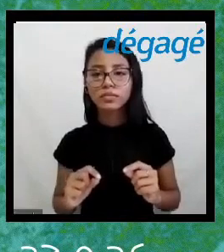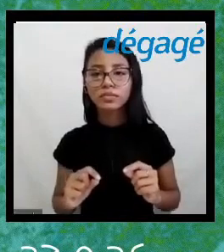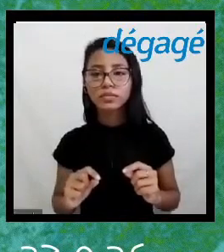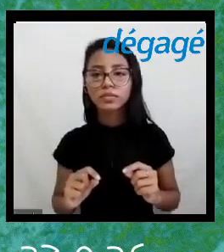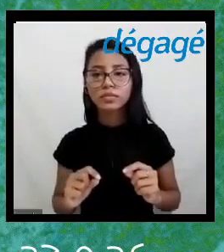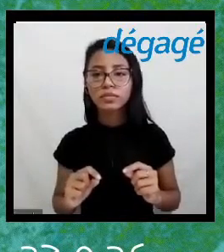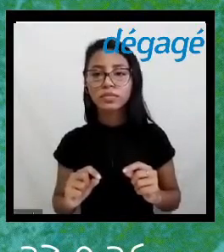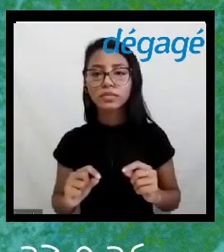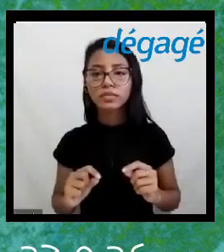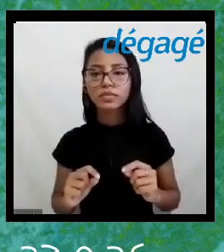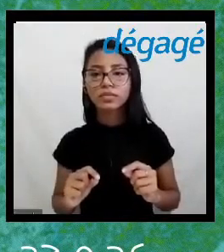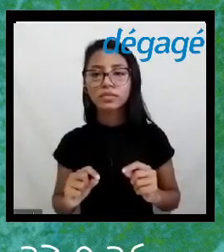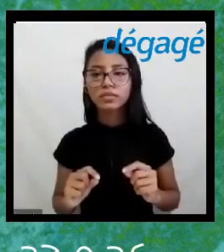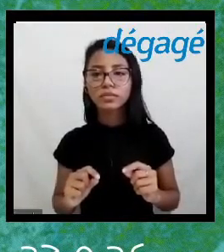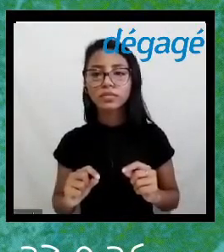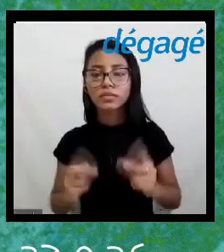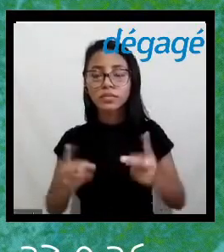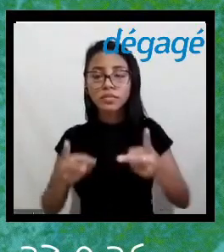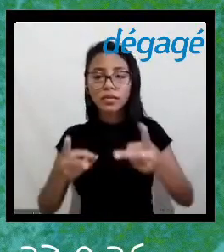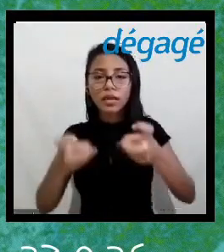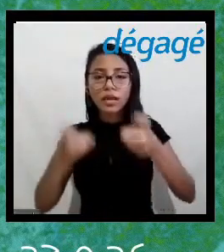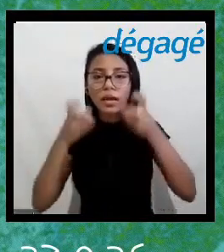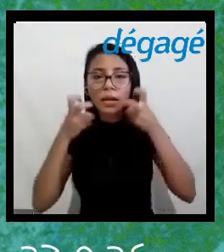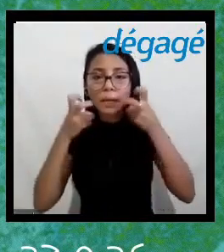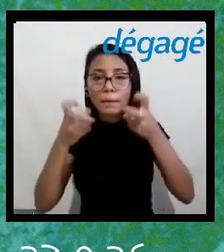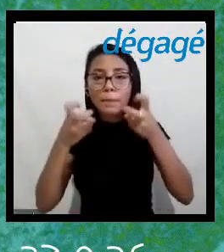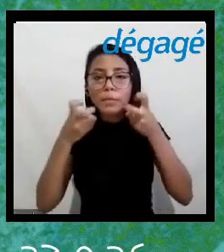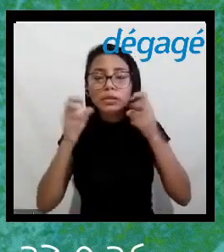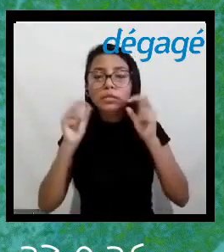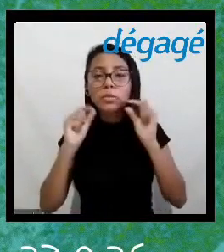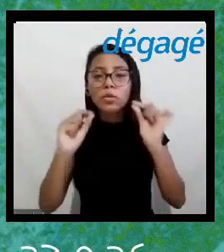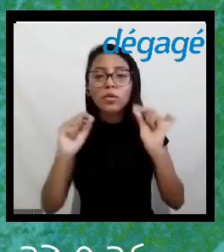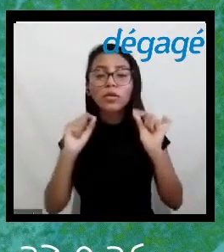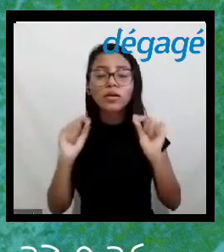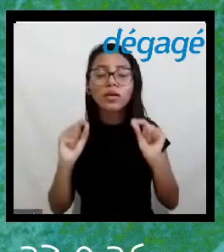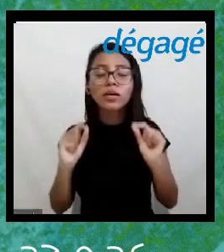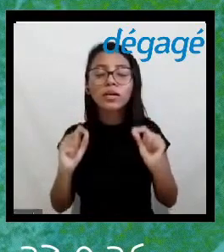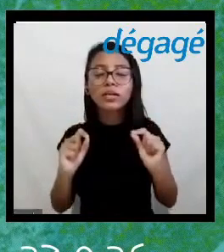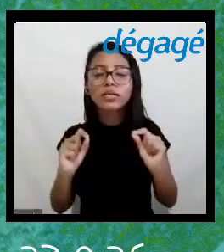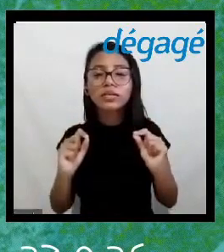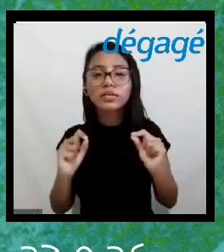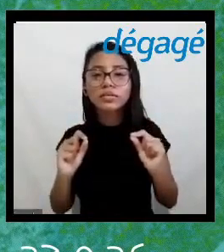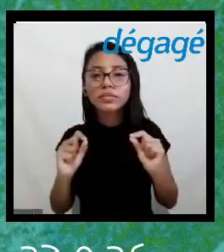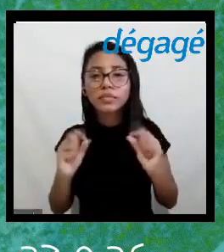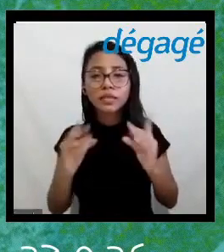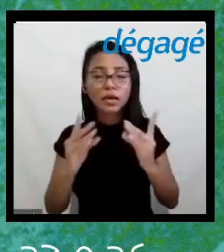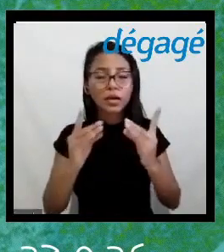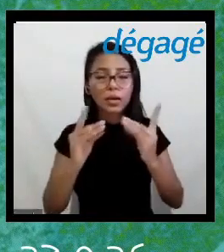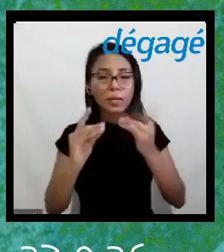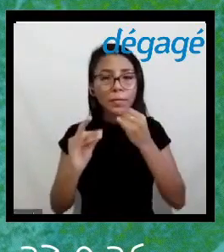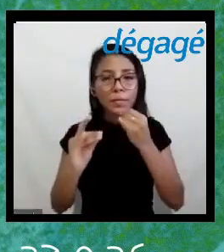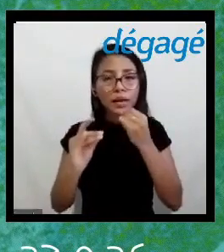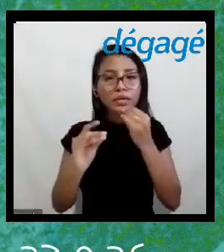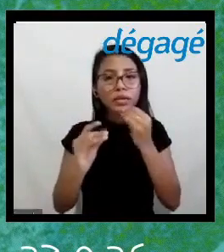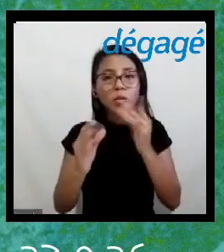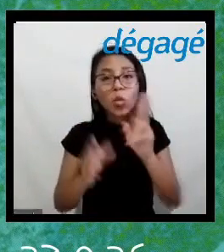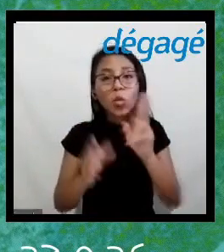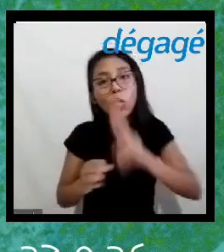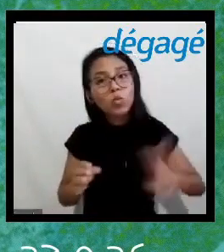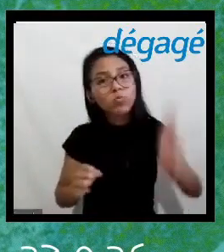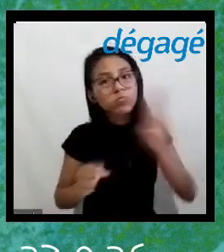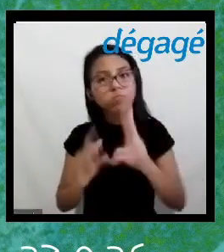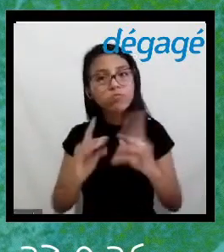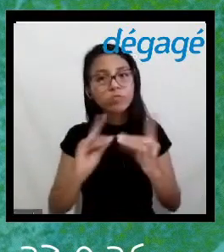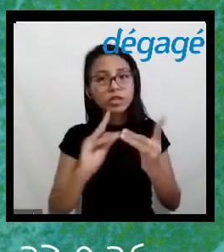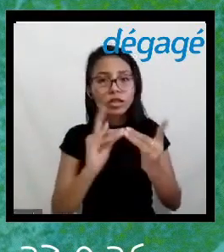perceber esse formato que a gente falou de oficina, ele funcionava de uma forma